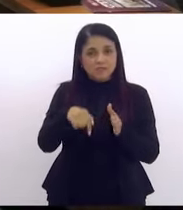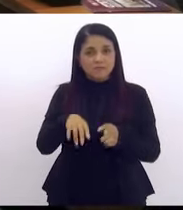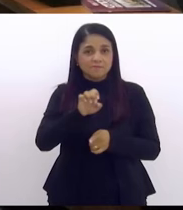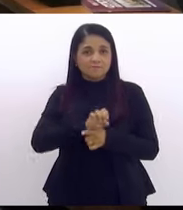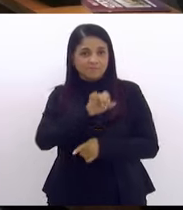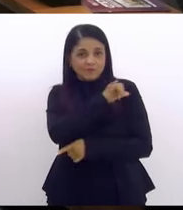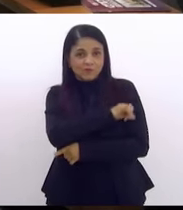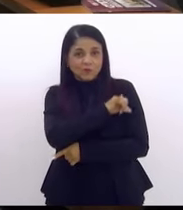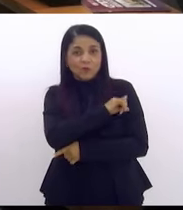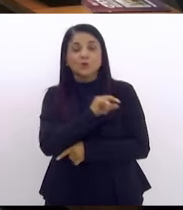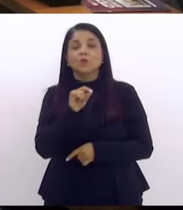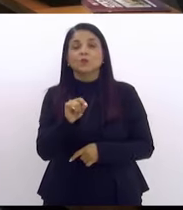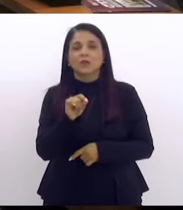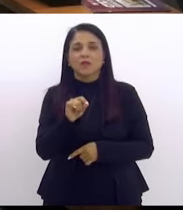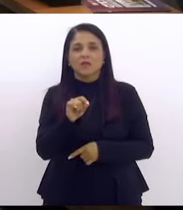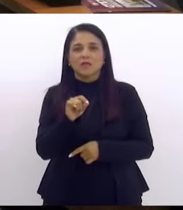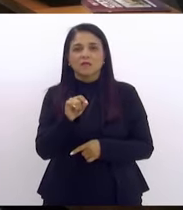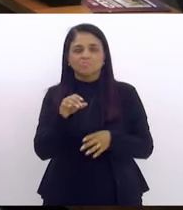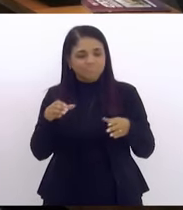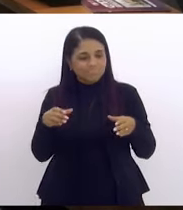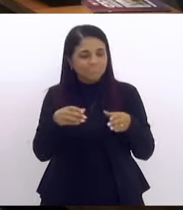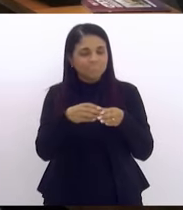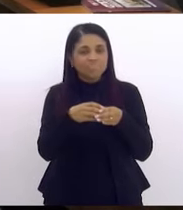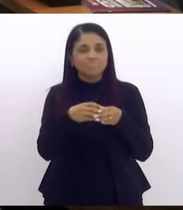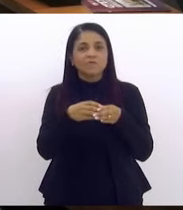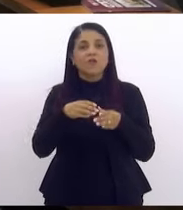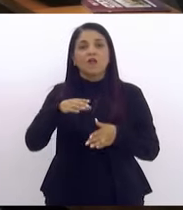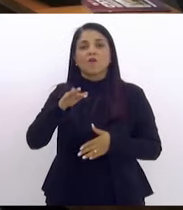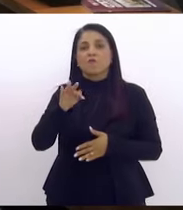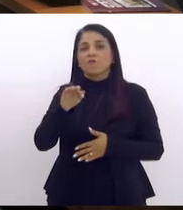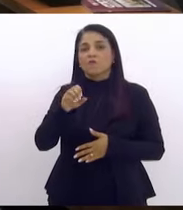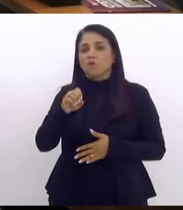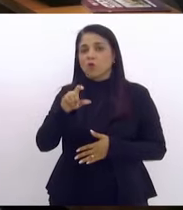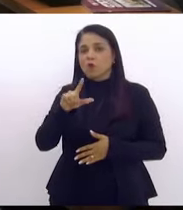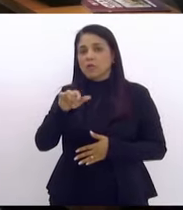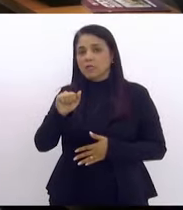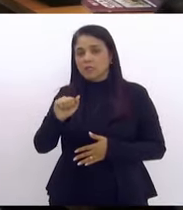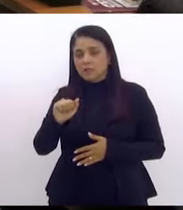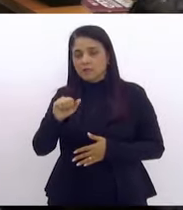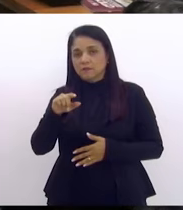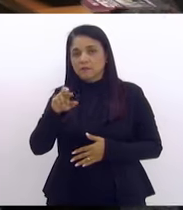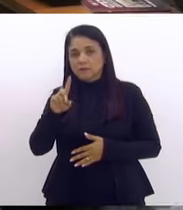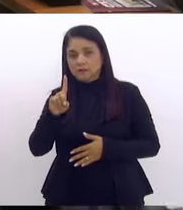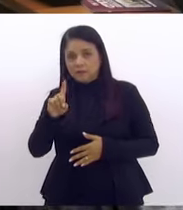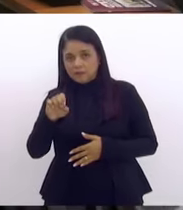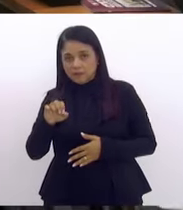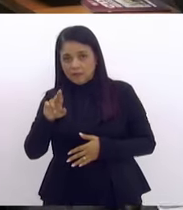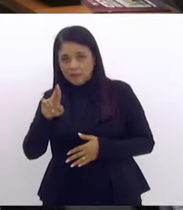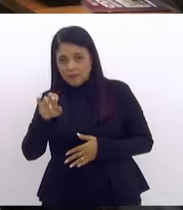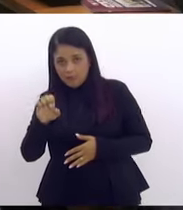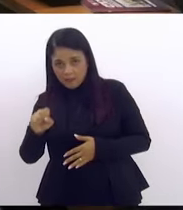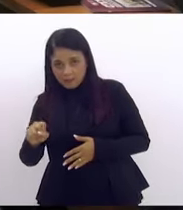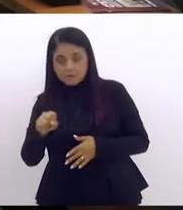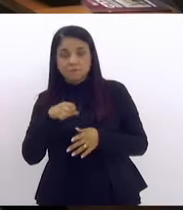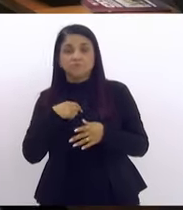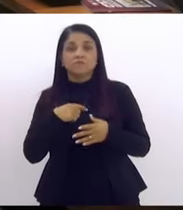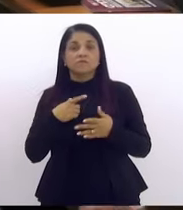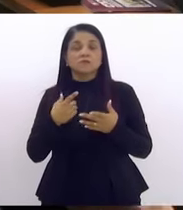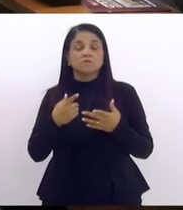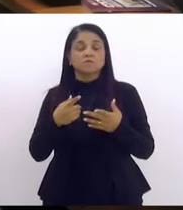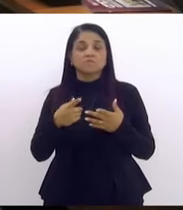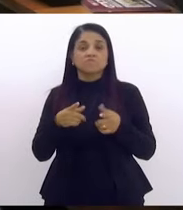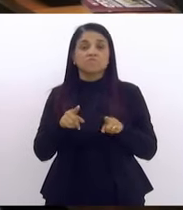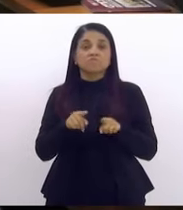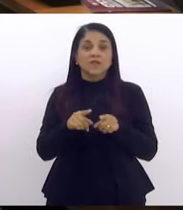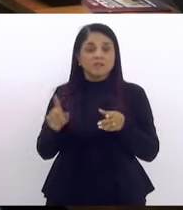se acoplam, se associam à Folia de Reis, cujos integrantes vêm das suas regiões de origem. Então, há também